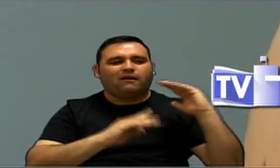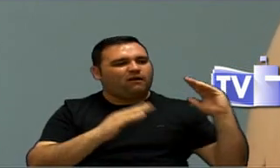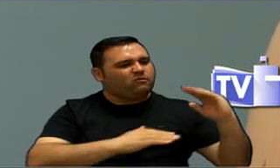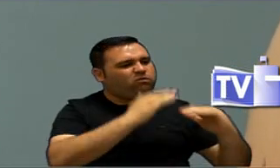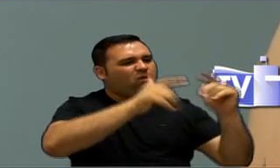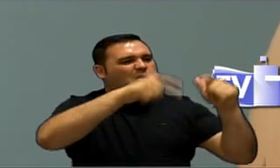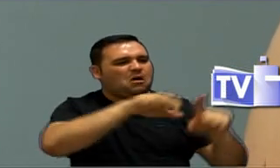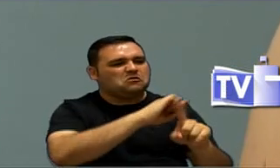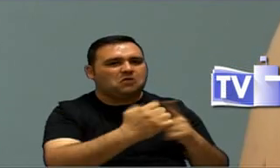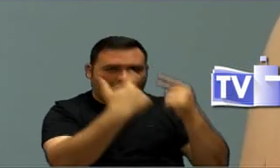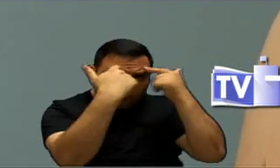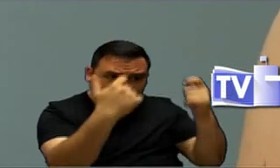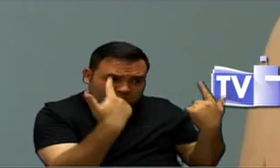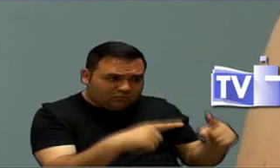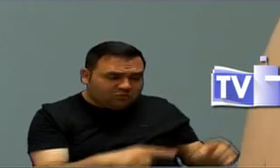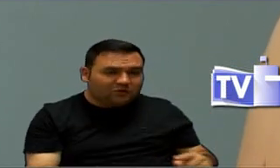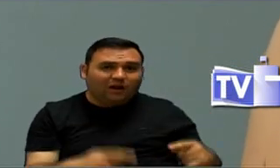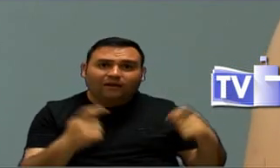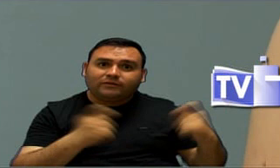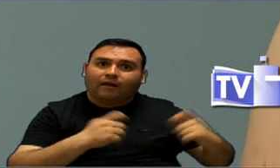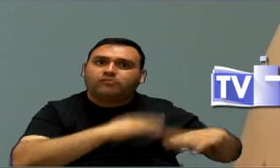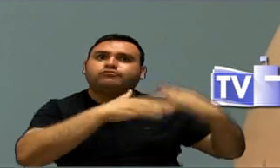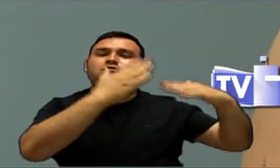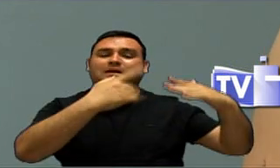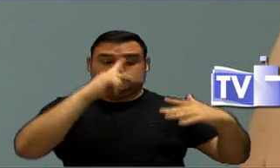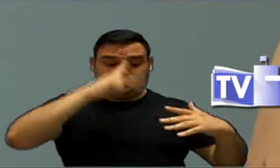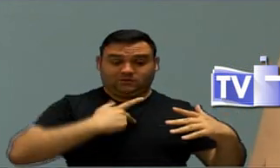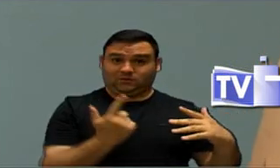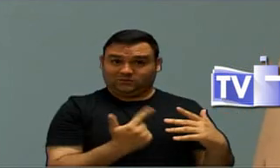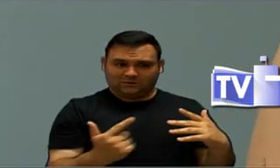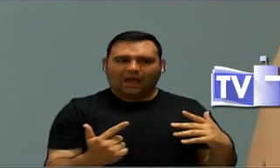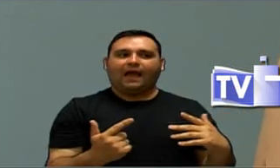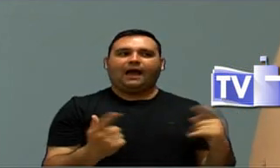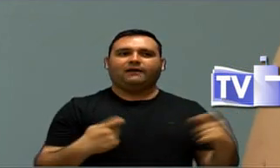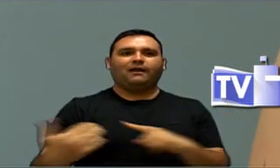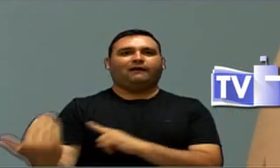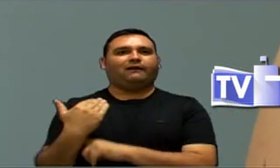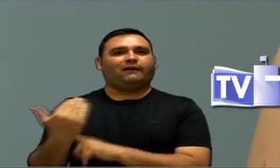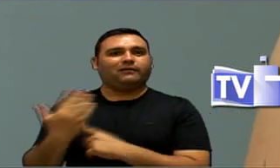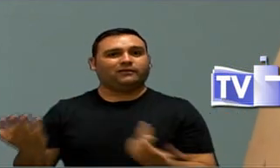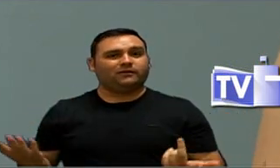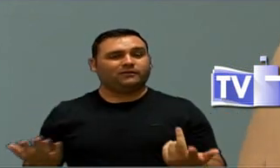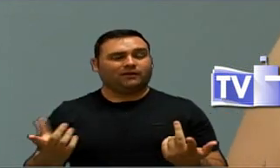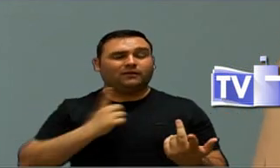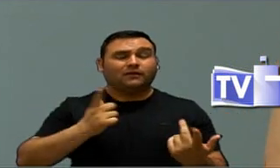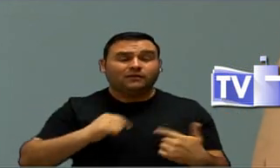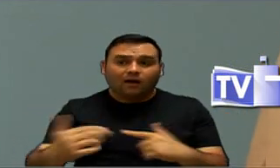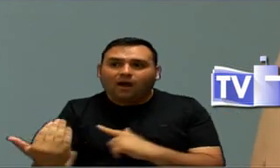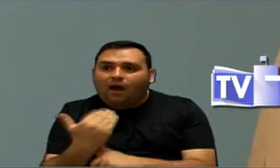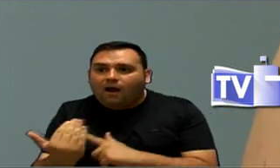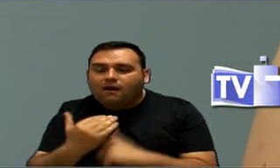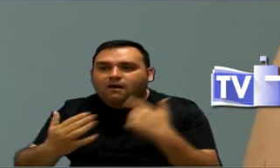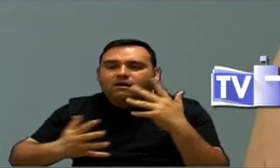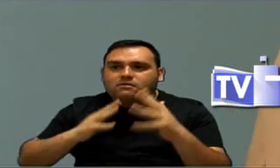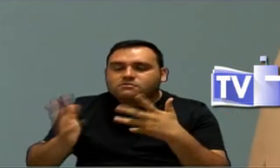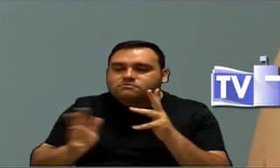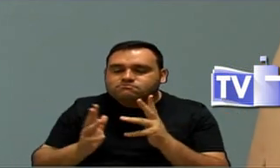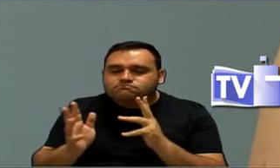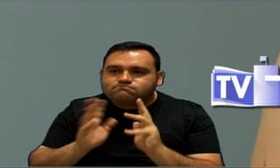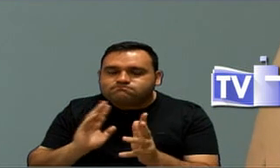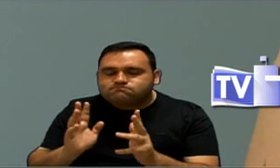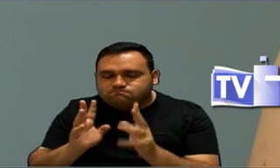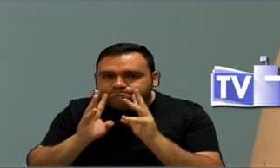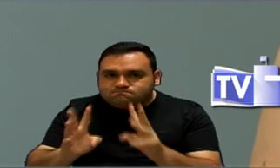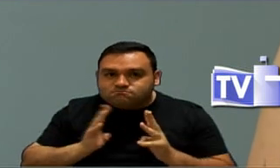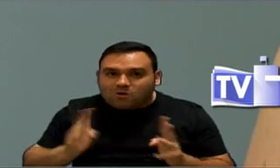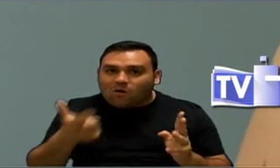lugar social da violência. Se não superar por si, ela tem um atendimento enquanto isso acontece. Tendo um atendimento quando isso acontece,